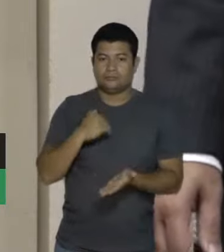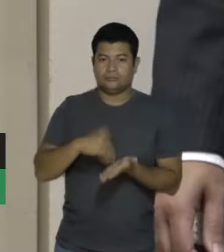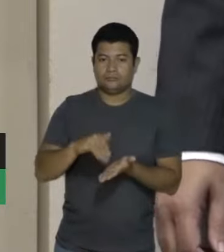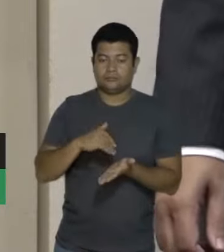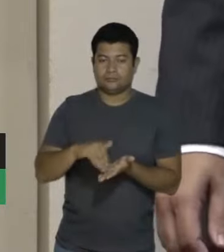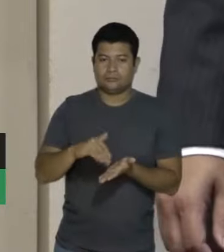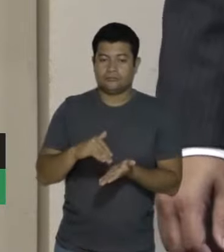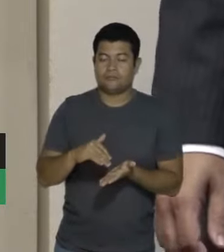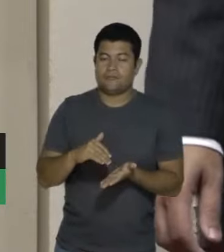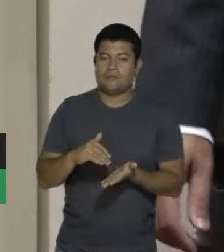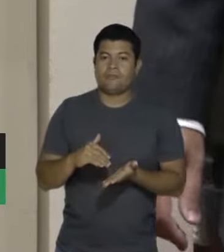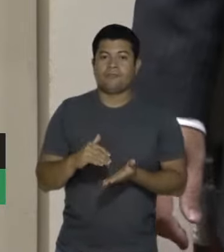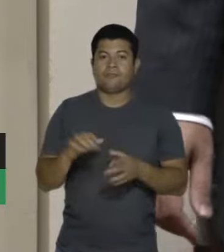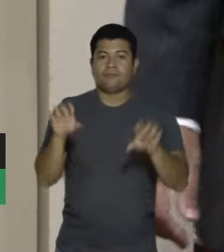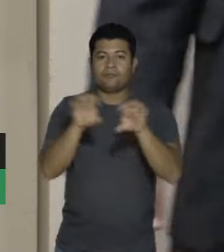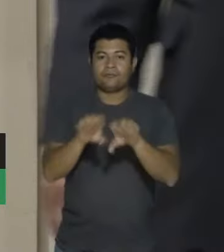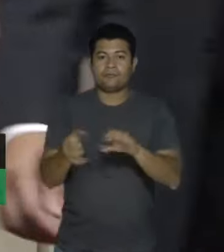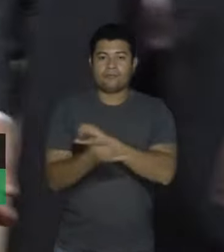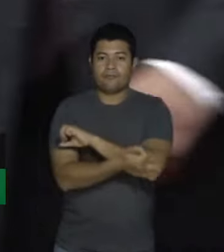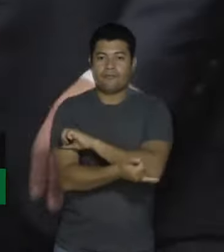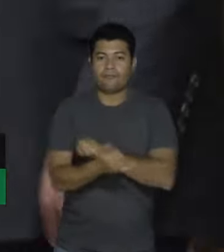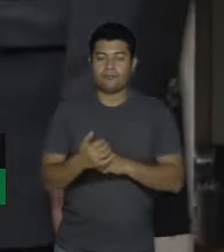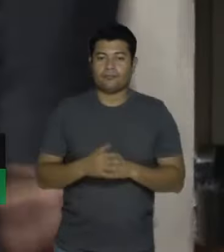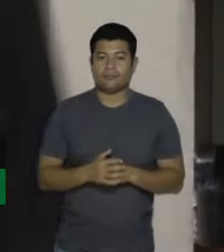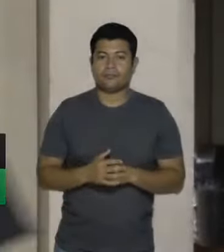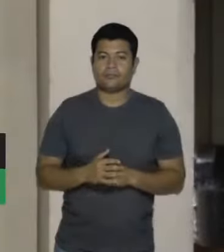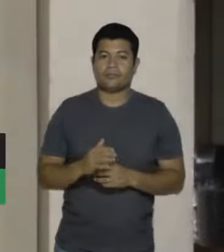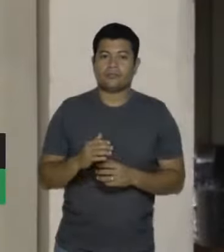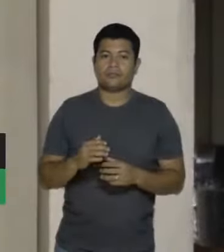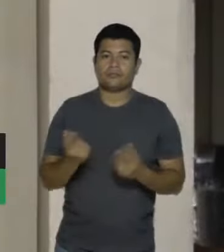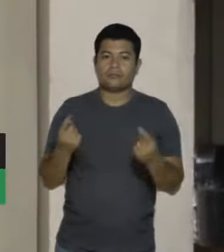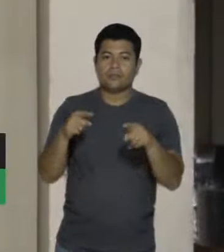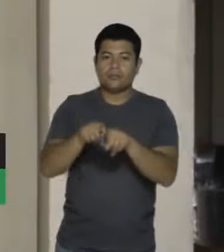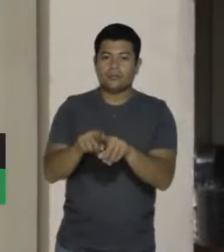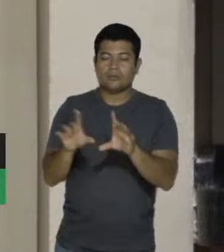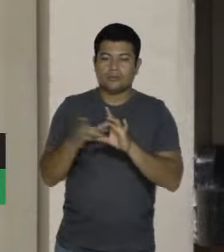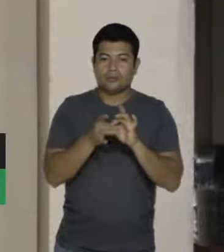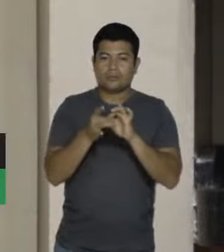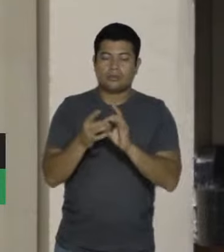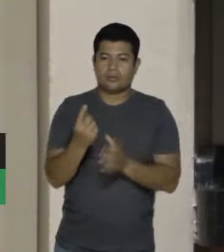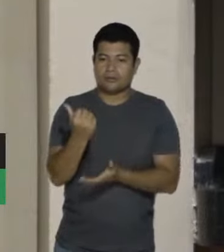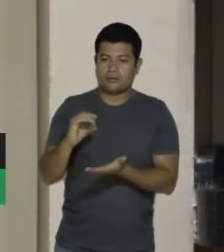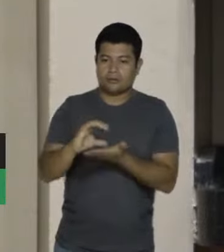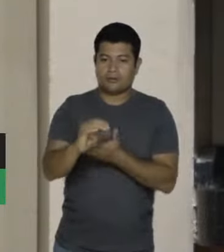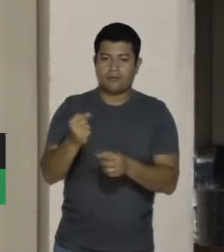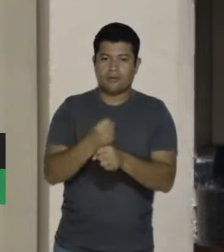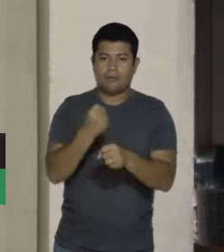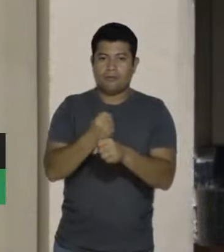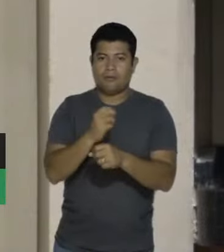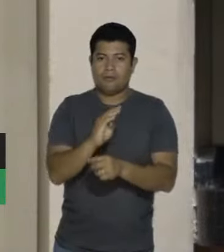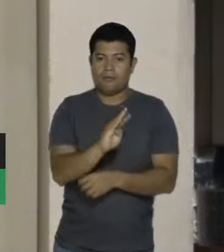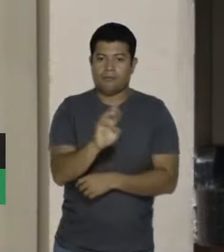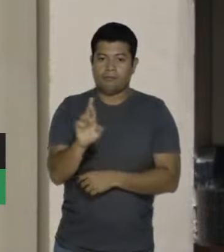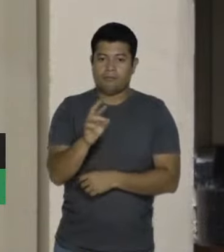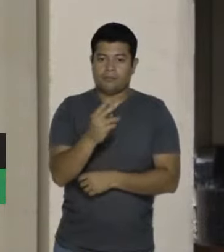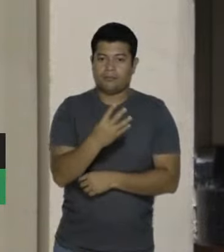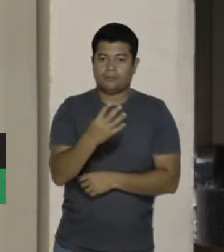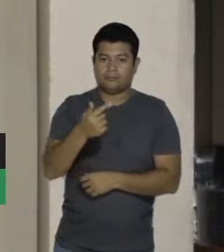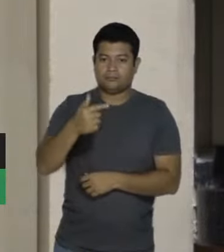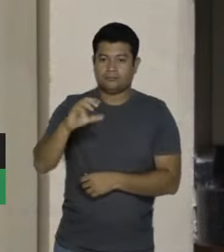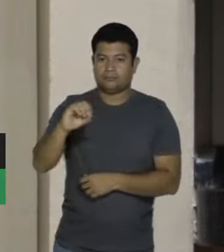informações acerca do convênio da União referente ao repasse de recursos para realização de obras na BR 470